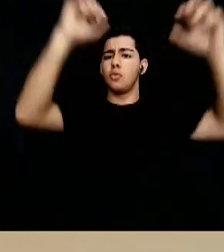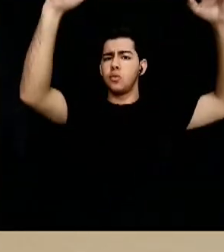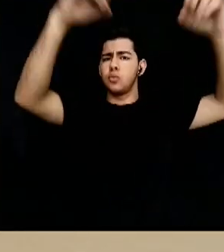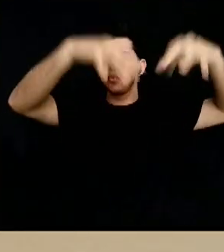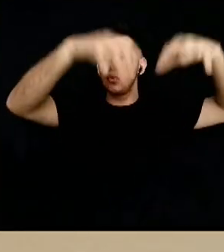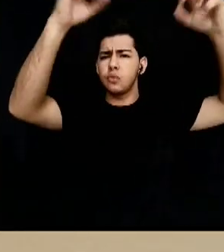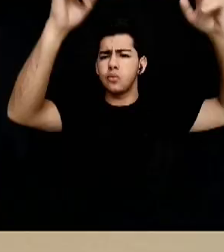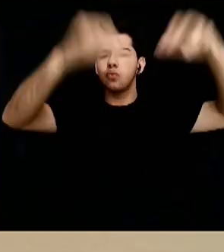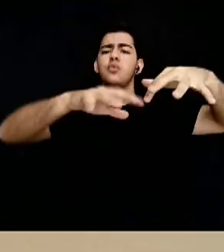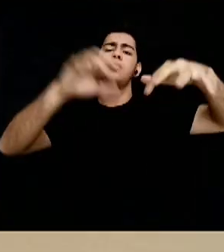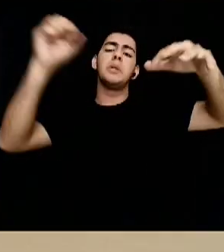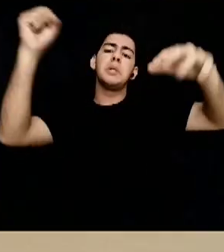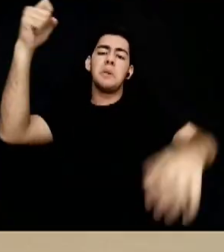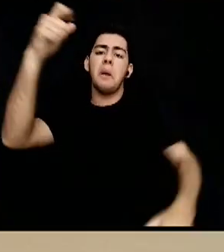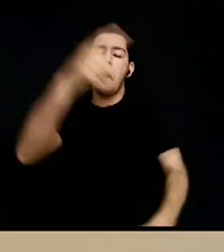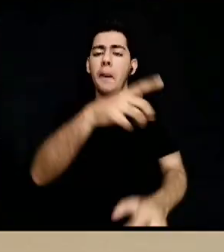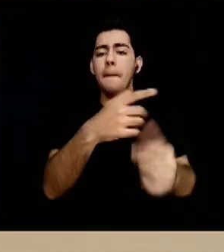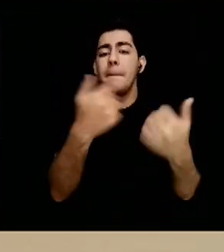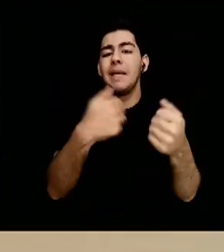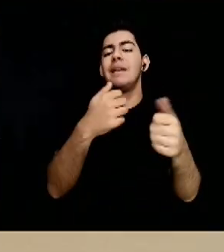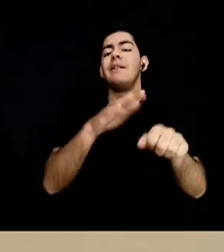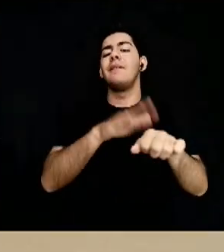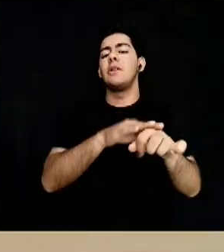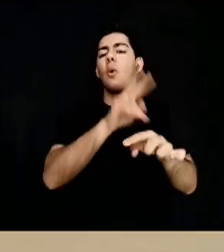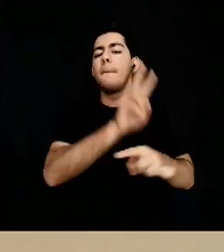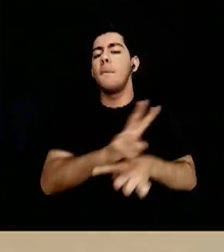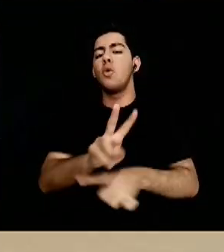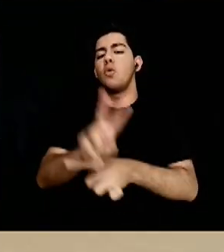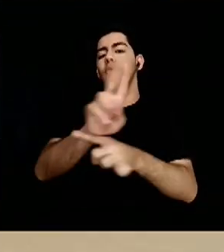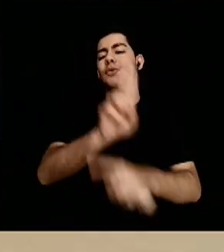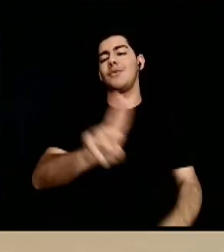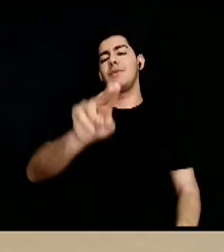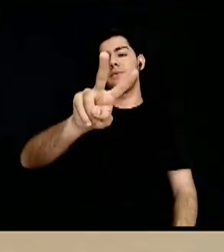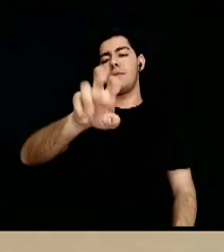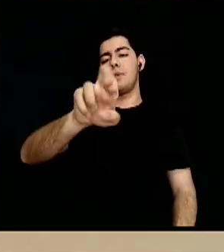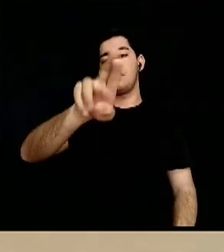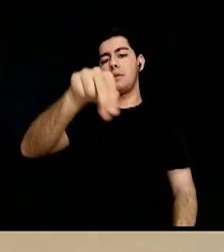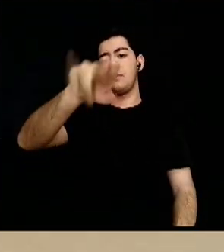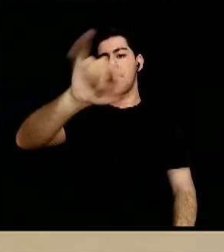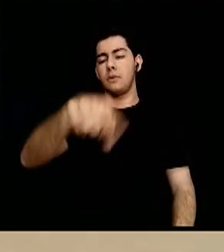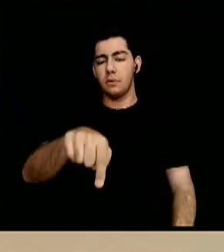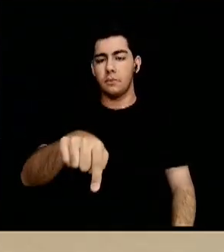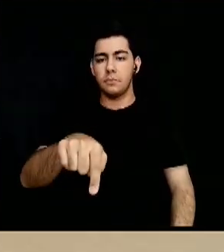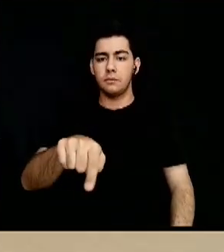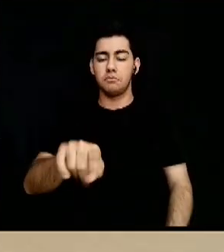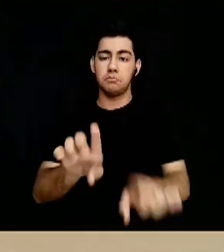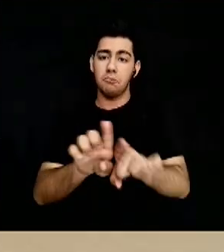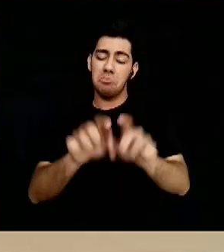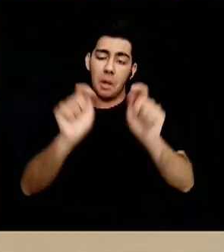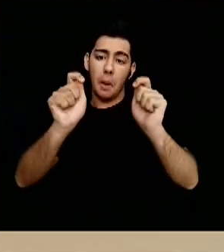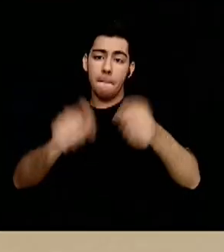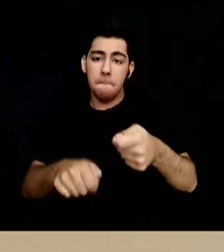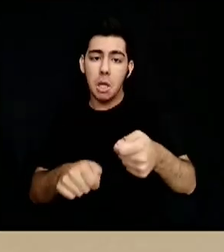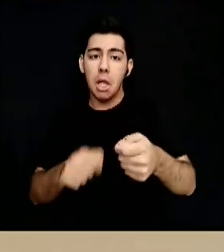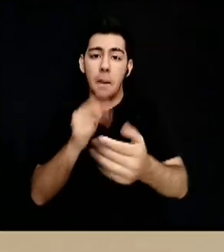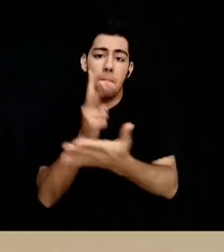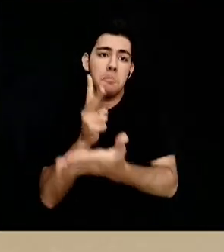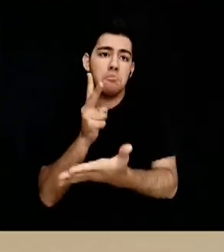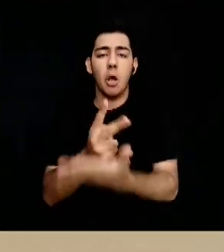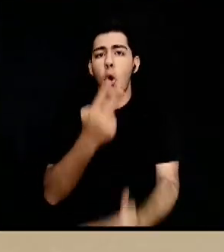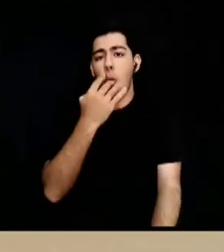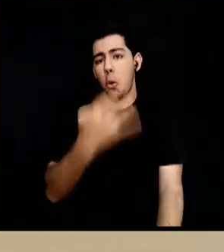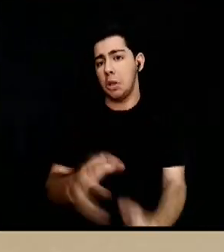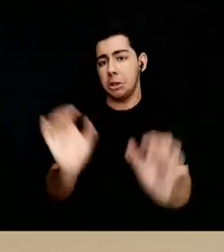de solvente ou de água ras, tá? Pode ser um verniz vitral incolor, pode ser um verniz